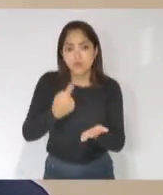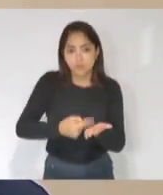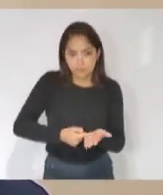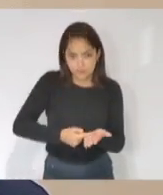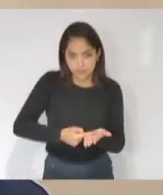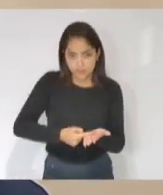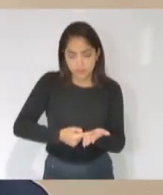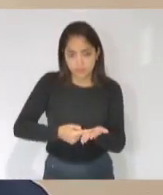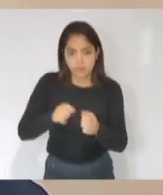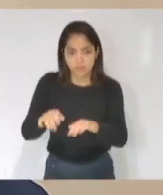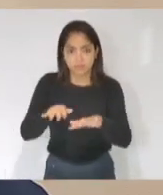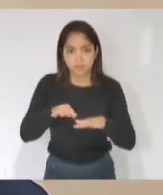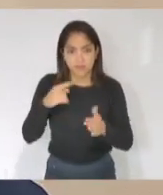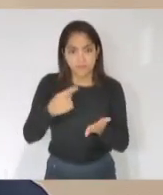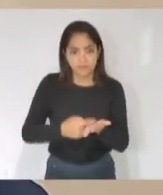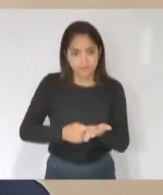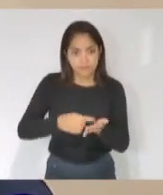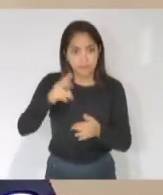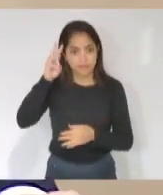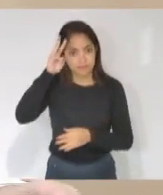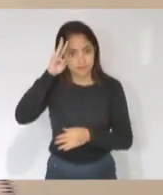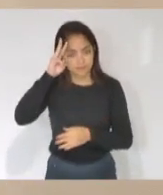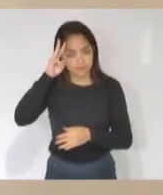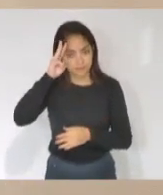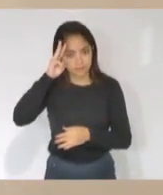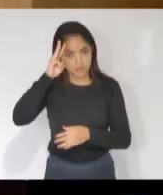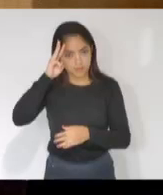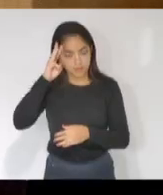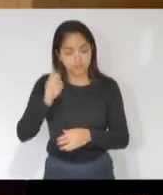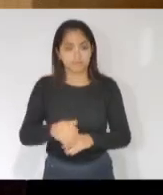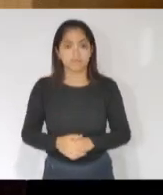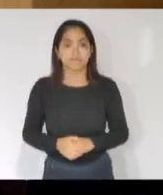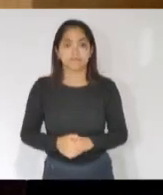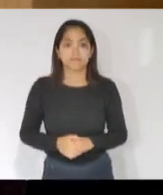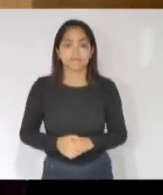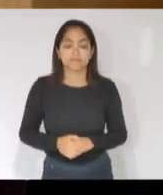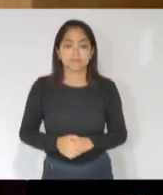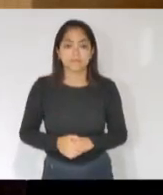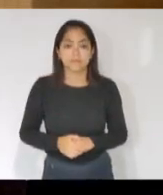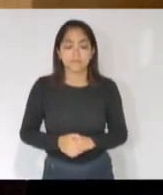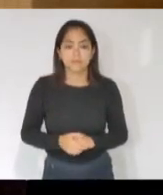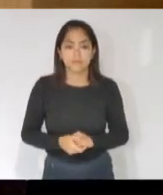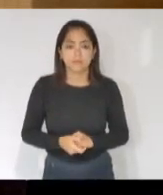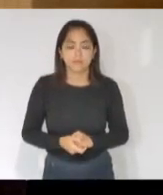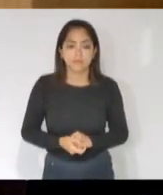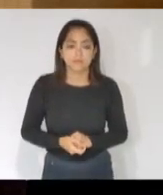sessão ordinária para terça-feira no horário regimental. Está encerrada a presente sessão.